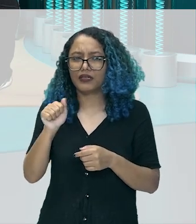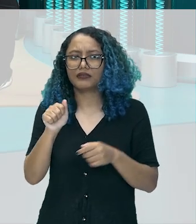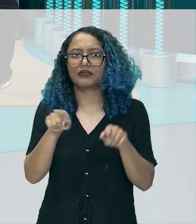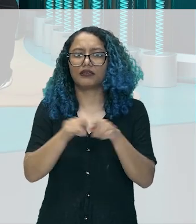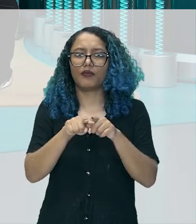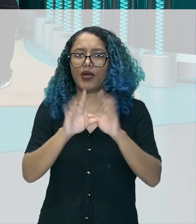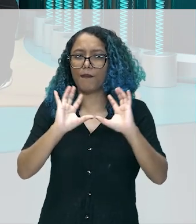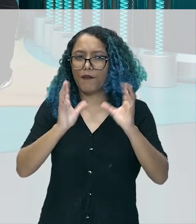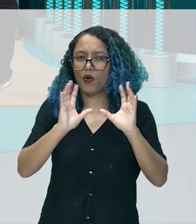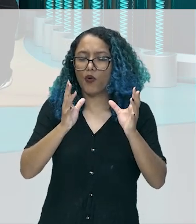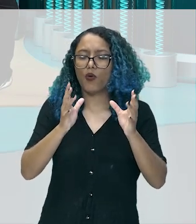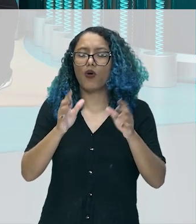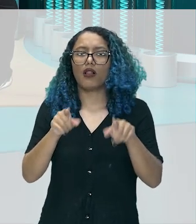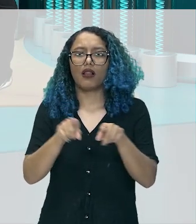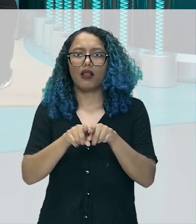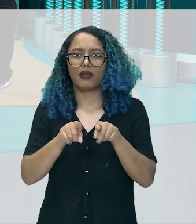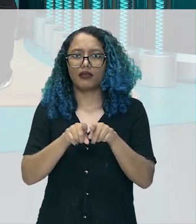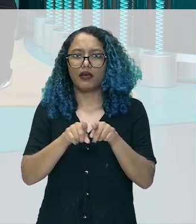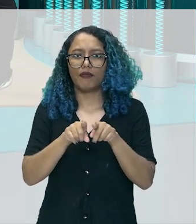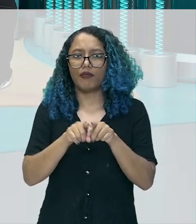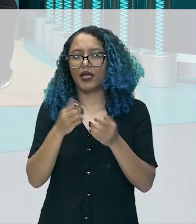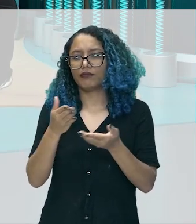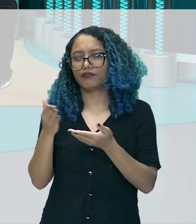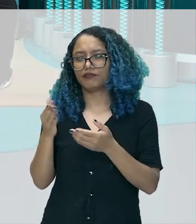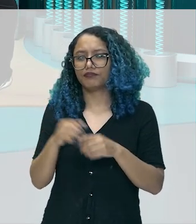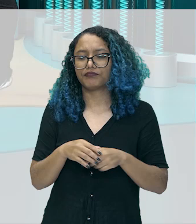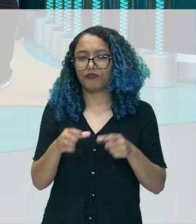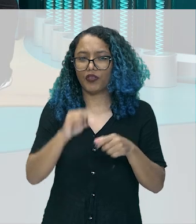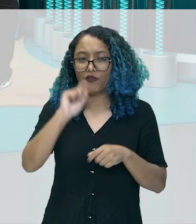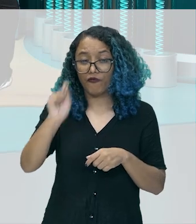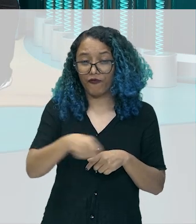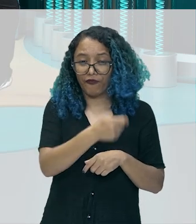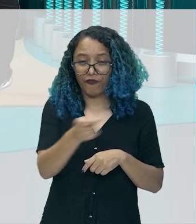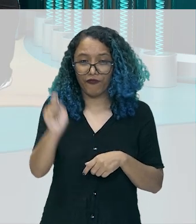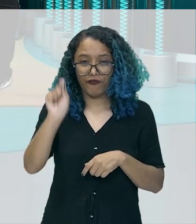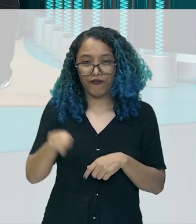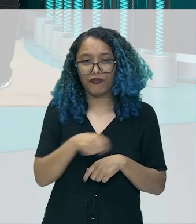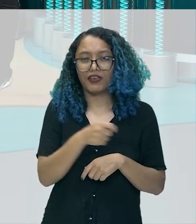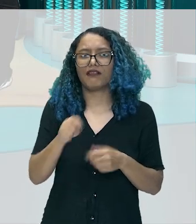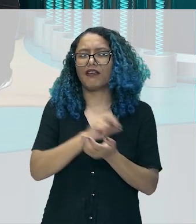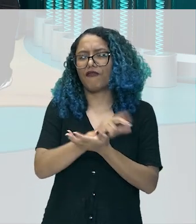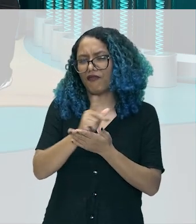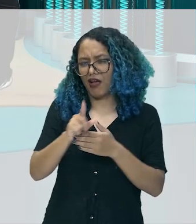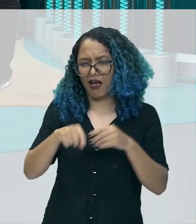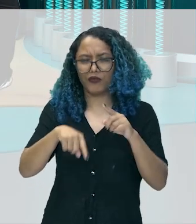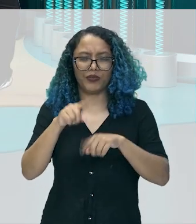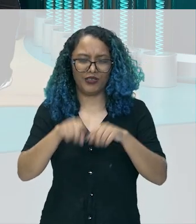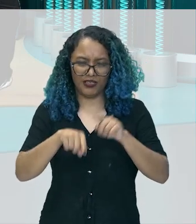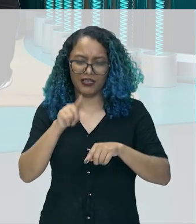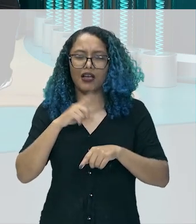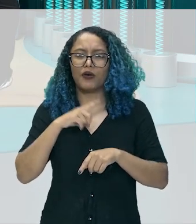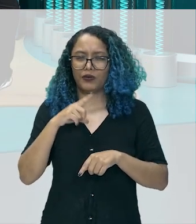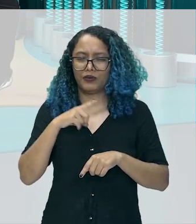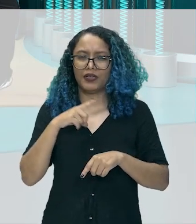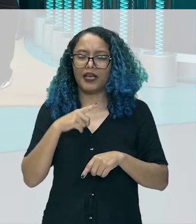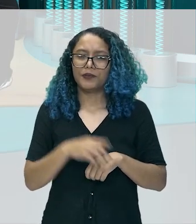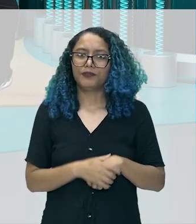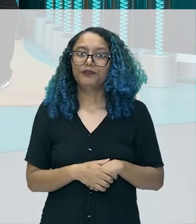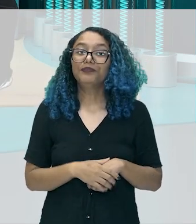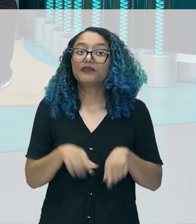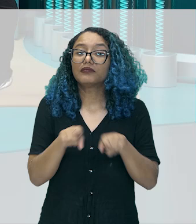provas femininas quanto masculinas, certo? Prosseguindo, vamos conhecer aí outro tipo de